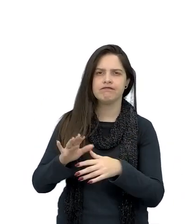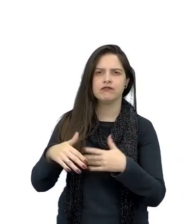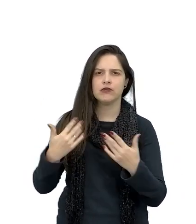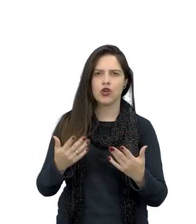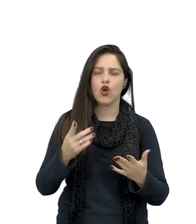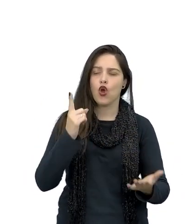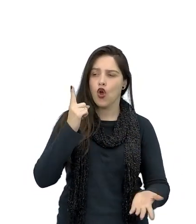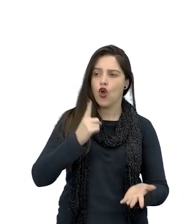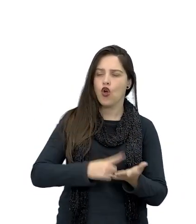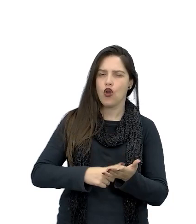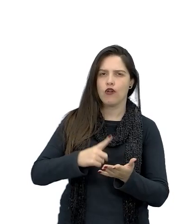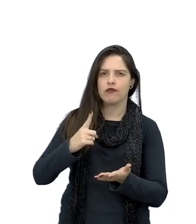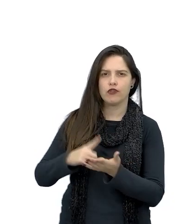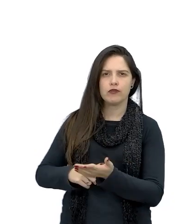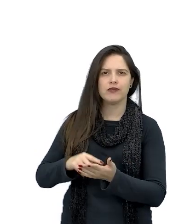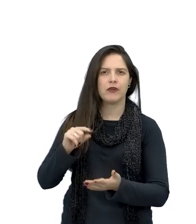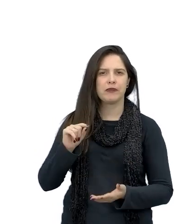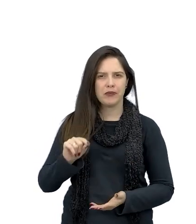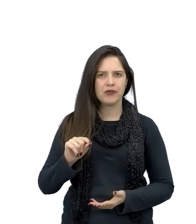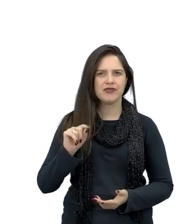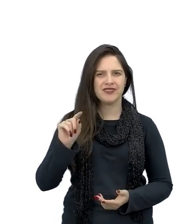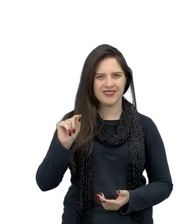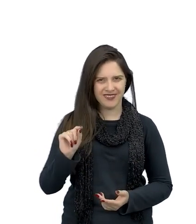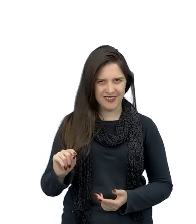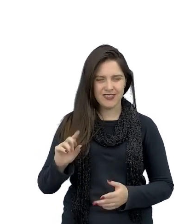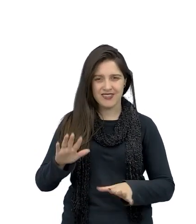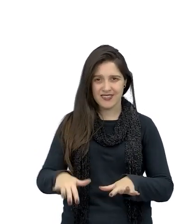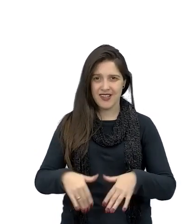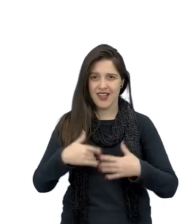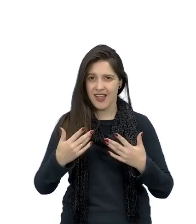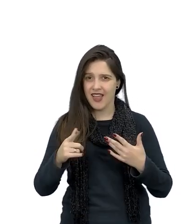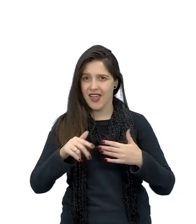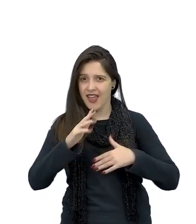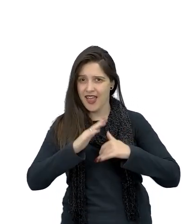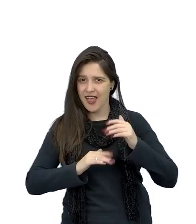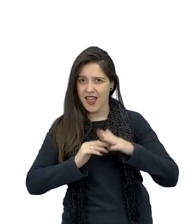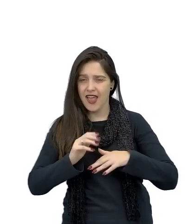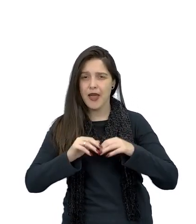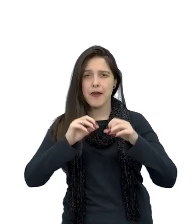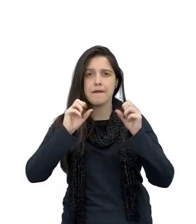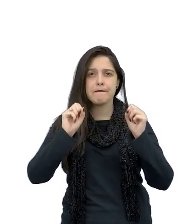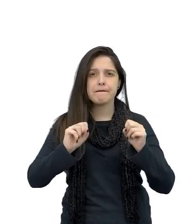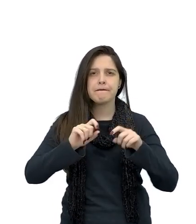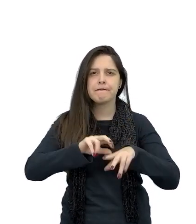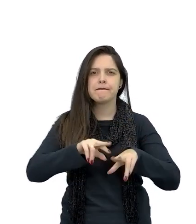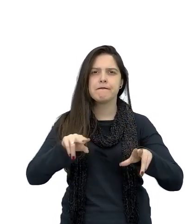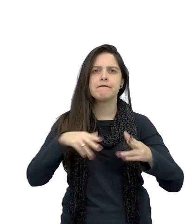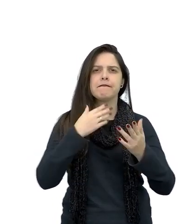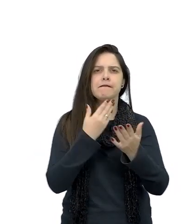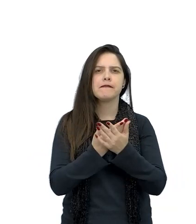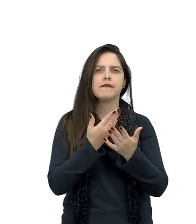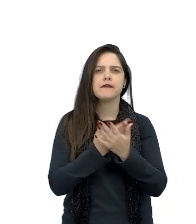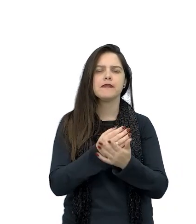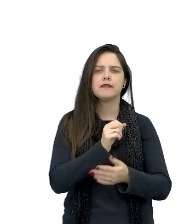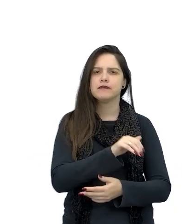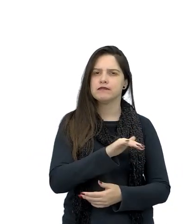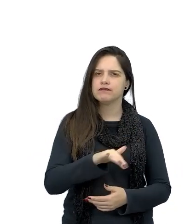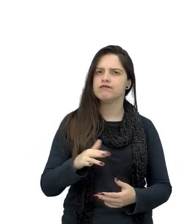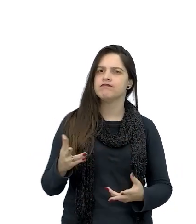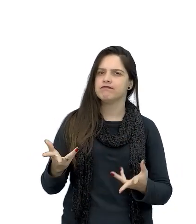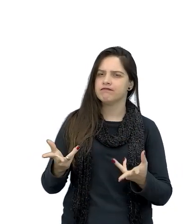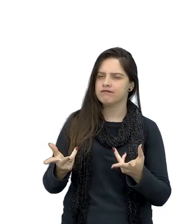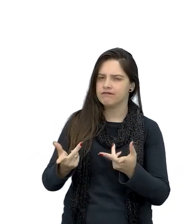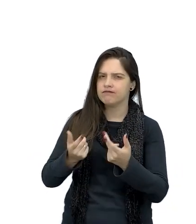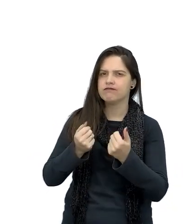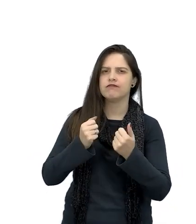ponto final e o ponto de interrogação. Ou seja, nessa habilidade do 5º ano, espera-se que os estudantes usem variado